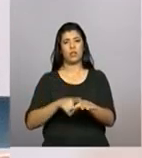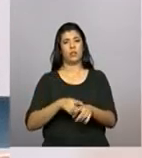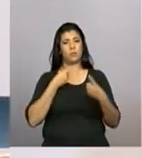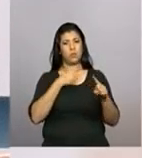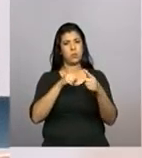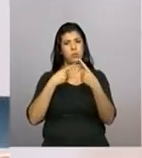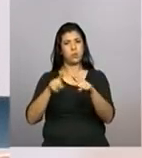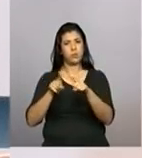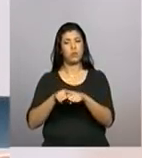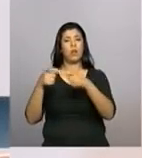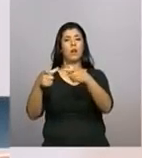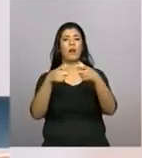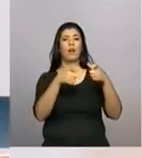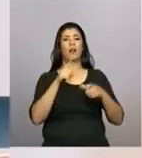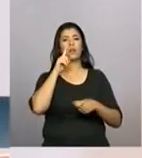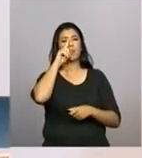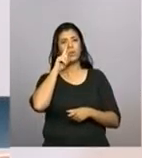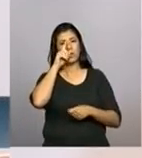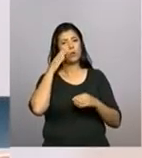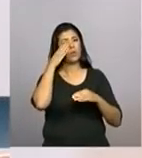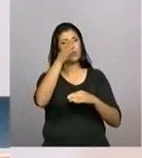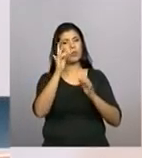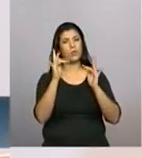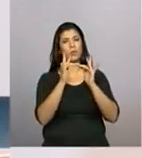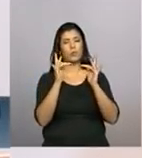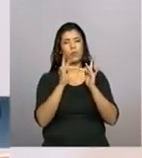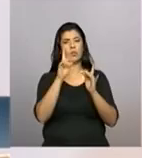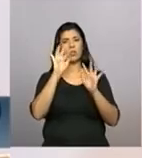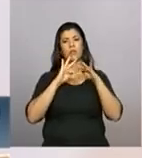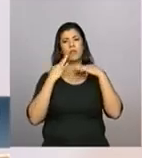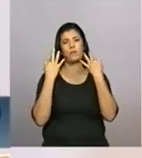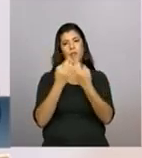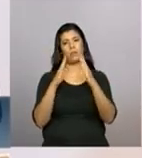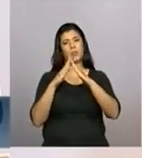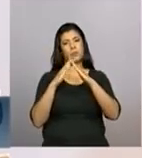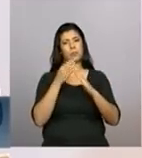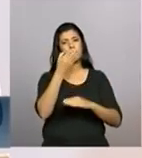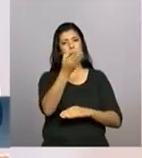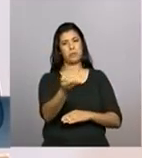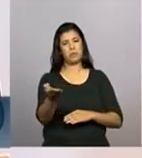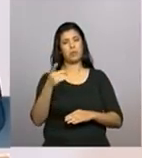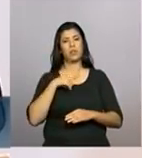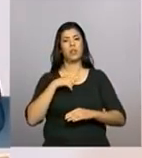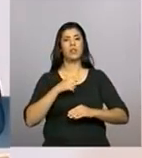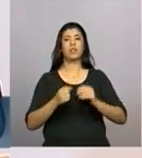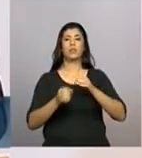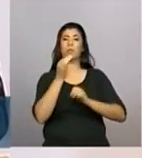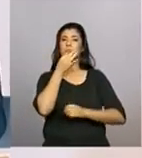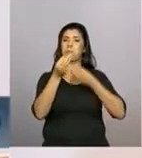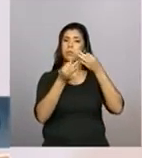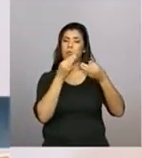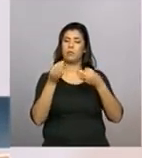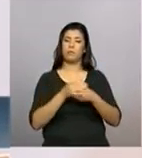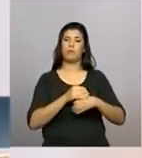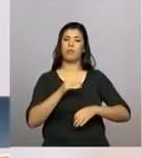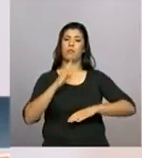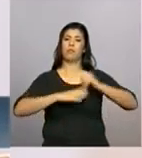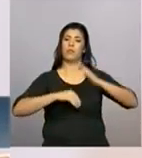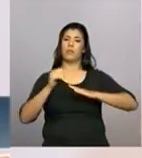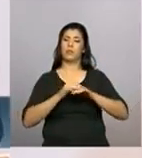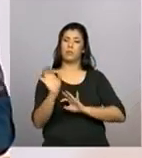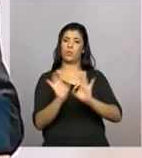de risco, às famílias que moram ali através de ações estruturadas nesse ministério para que nós